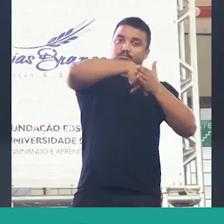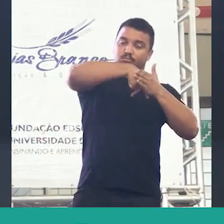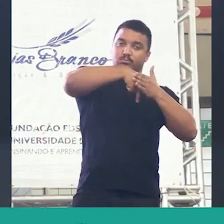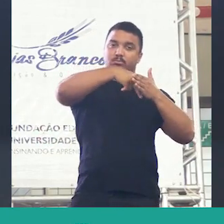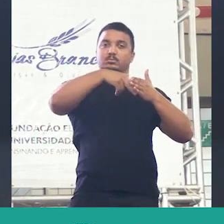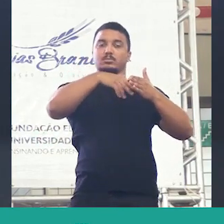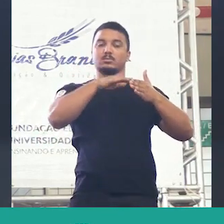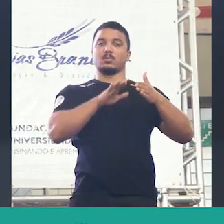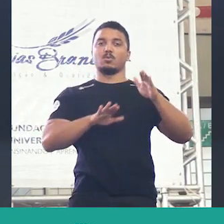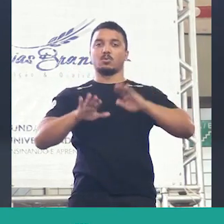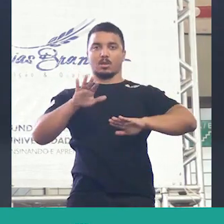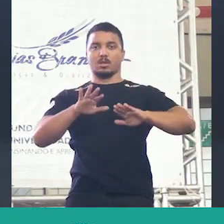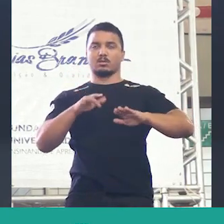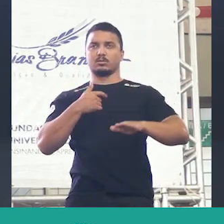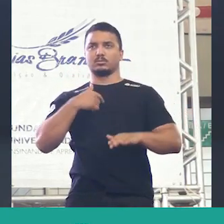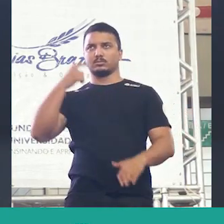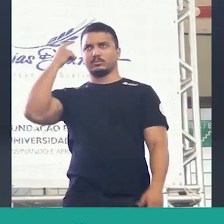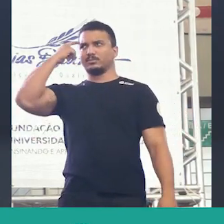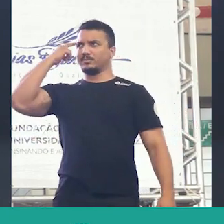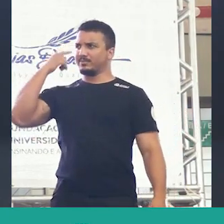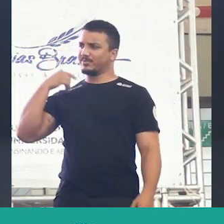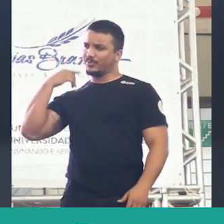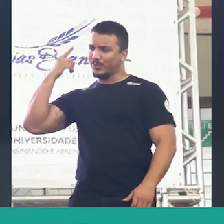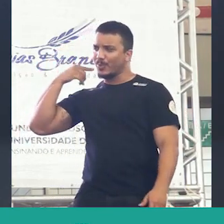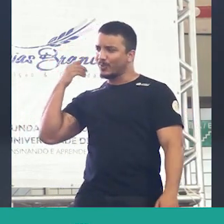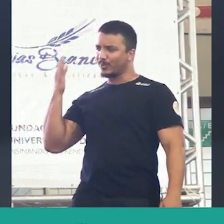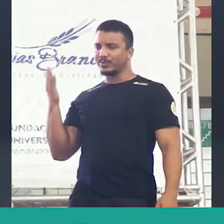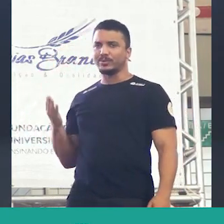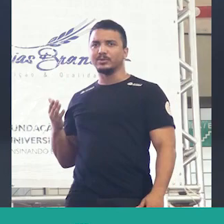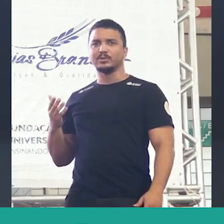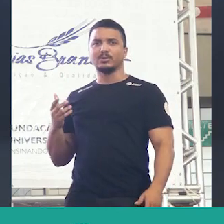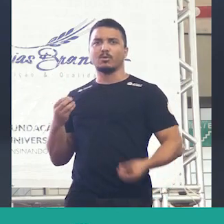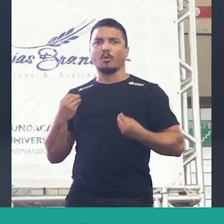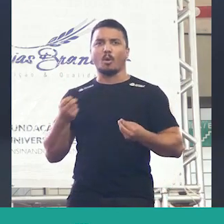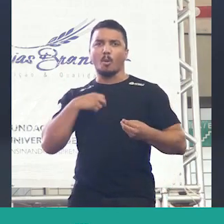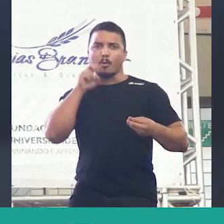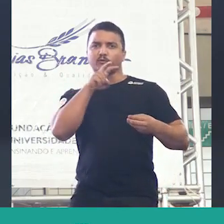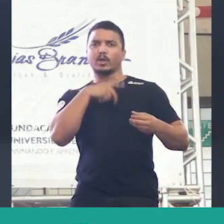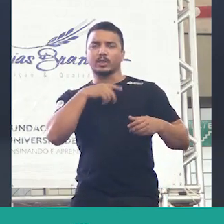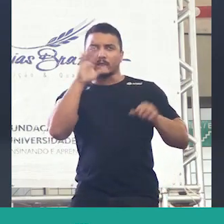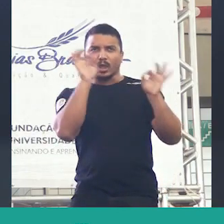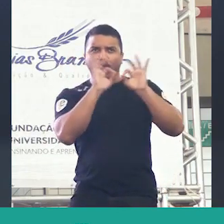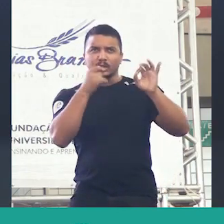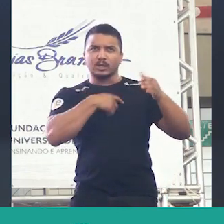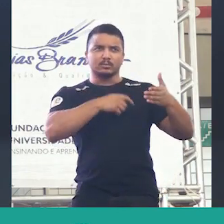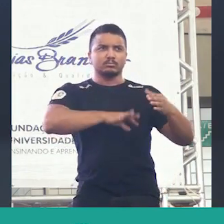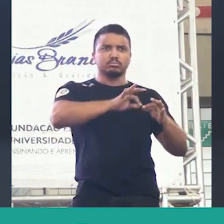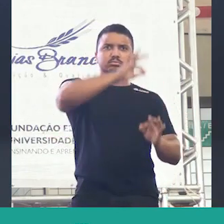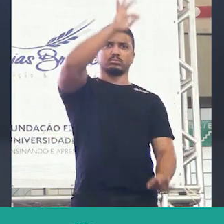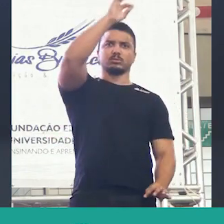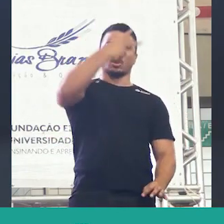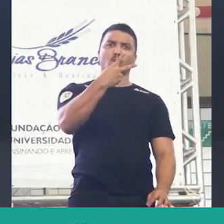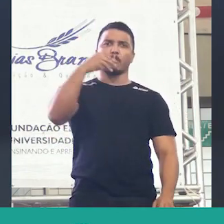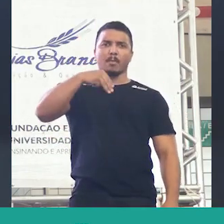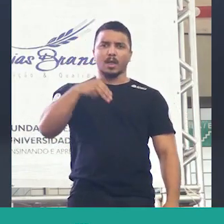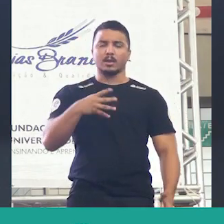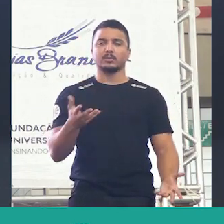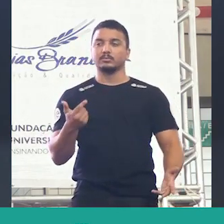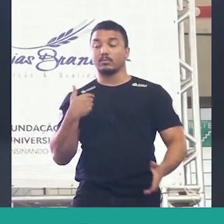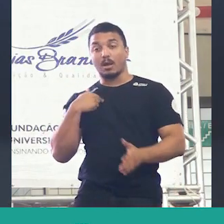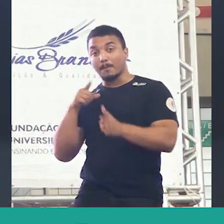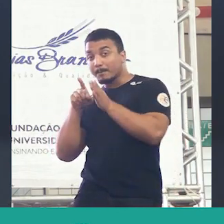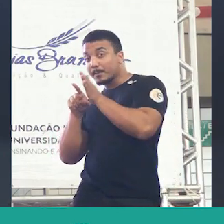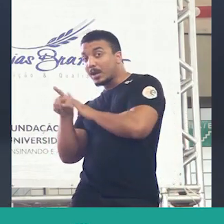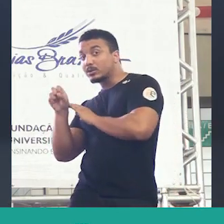com esse objeto. Aí uma pessoa vai dizer: esse cara é doido. Eu não vou ver um objeto de 2 metros de altura. Aí eu pergunto